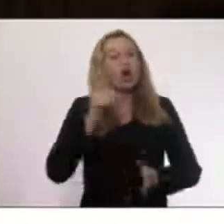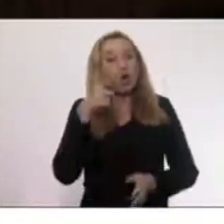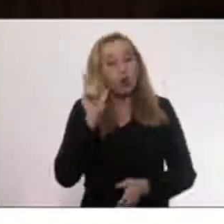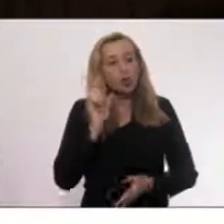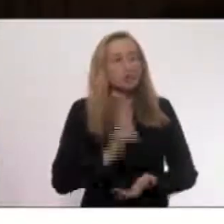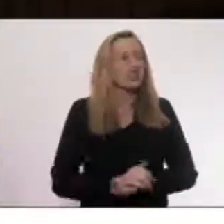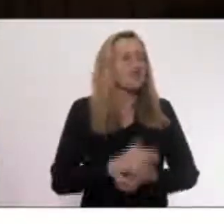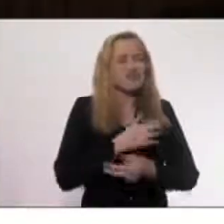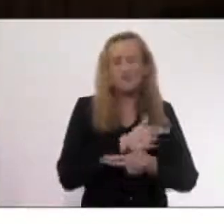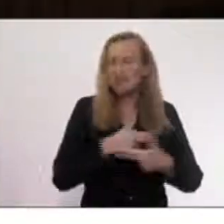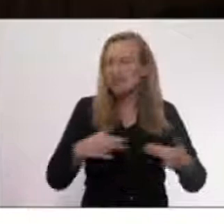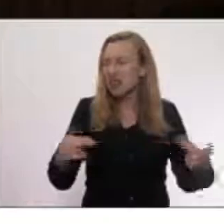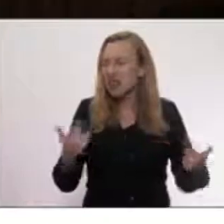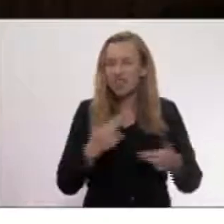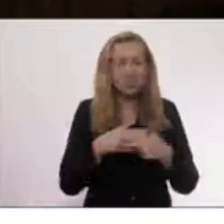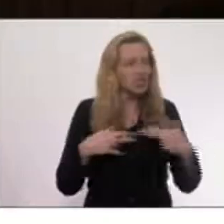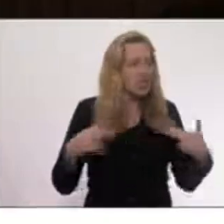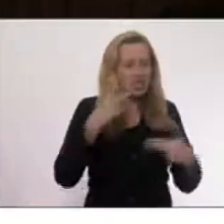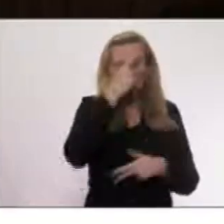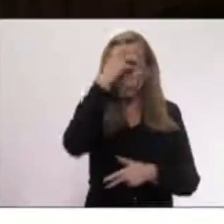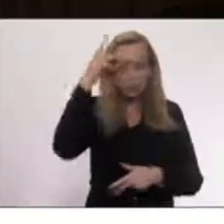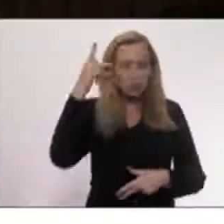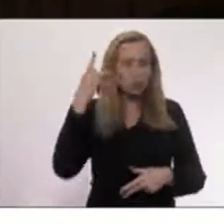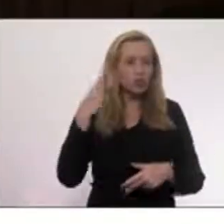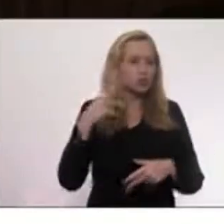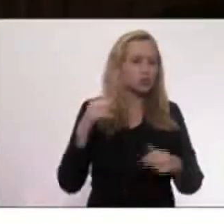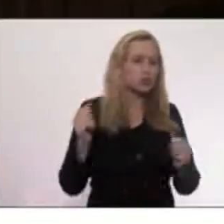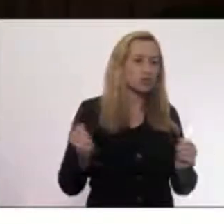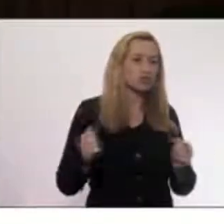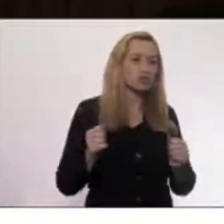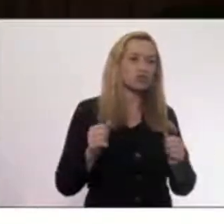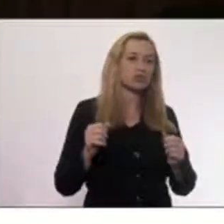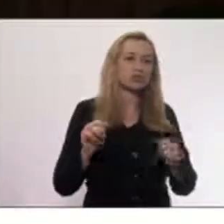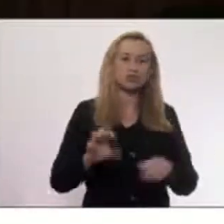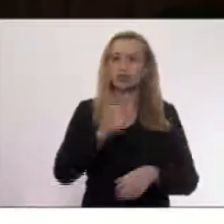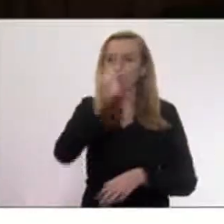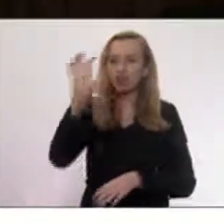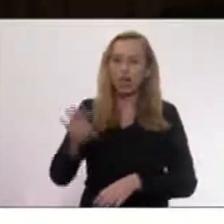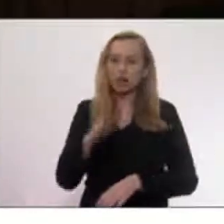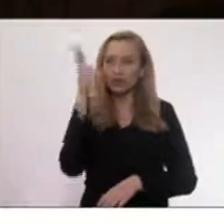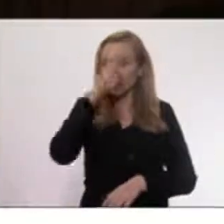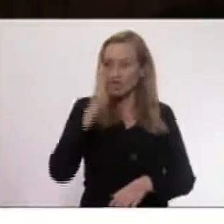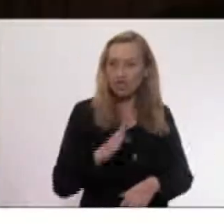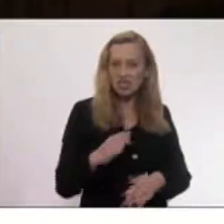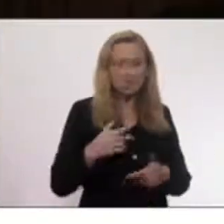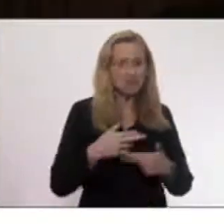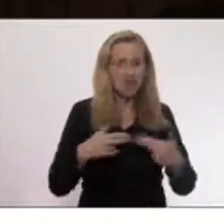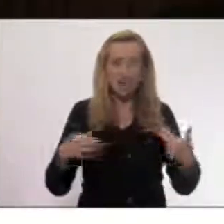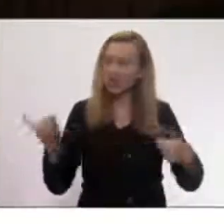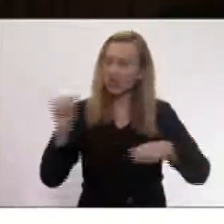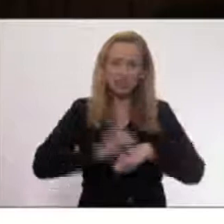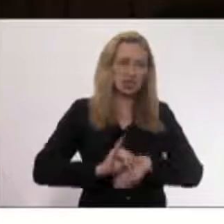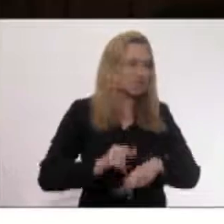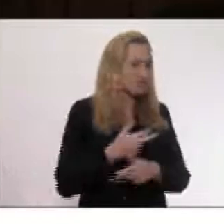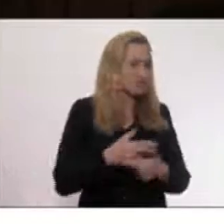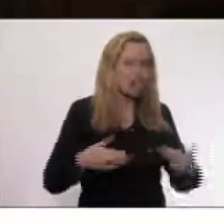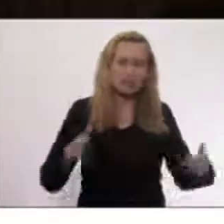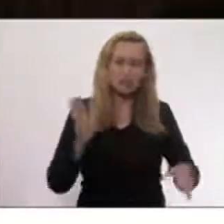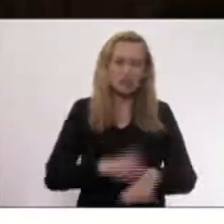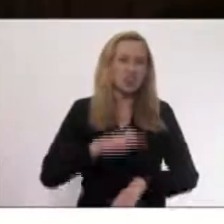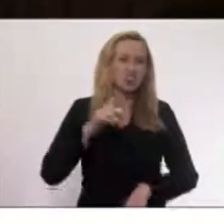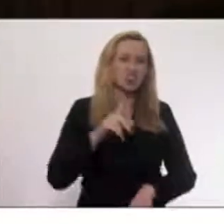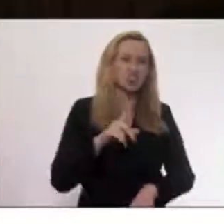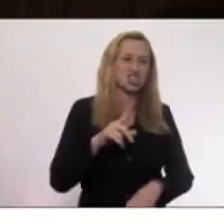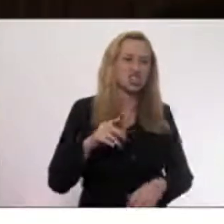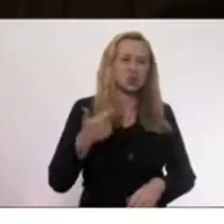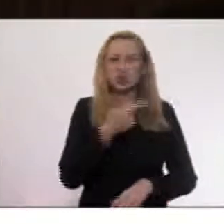Ontem, milhares, milhões de pessoas ao redor do Brasil, pessoas de várias capitais, mais de 200 cidades ao